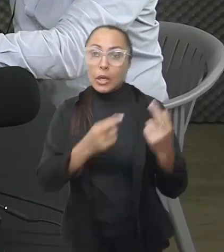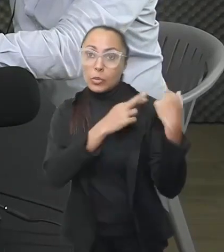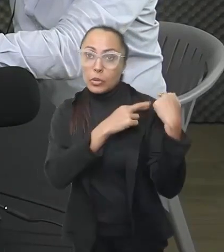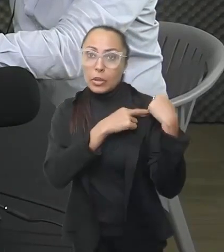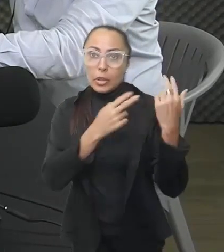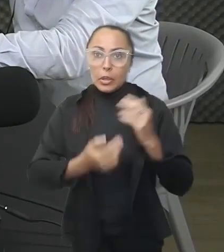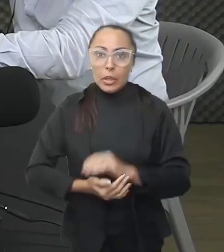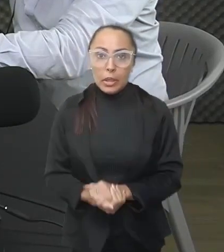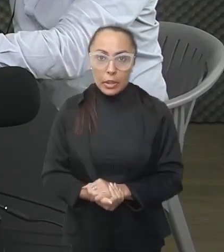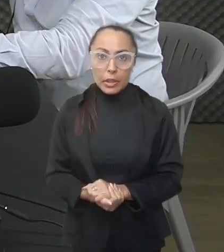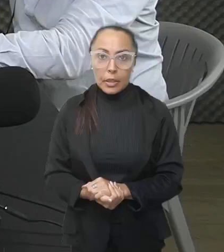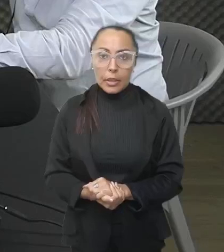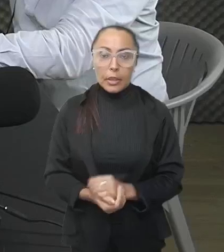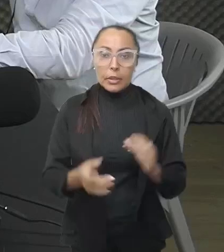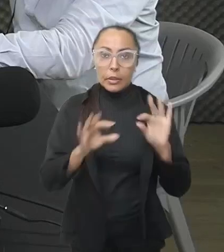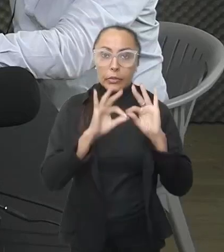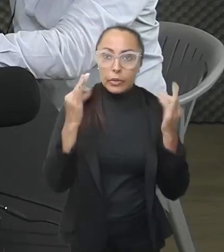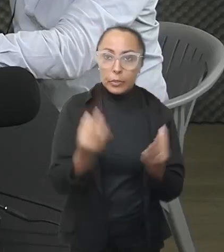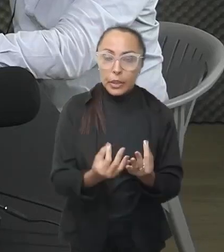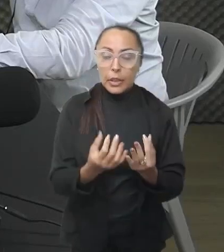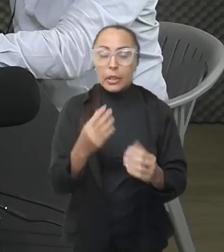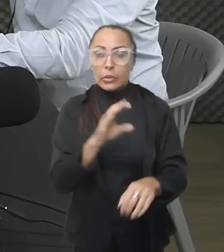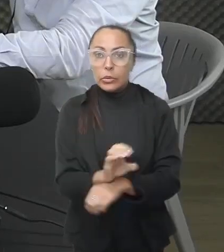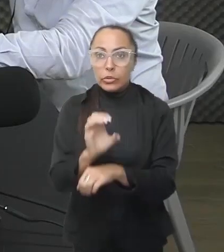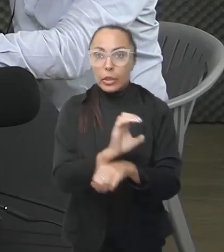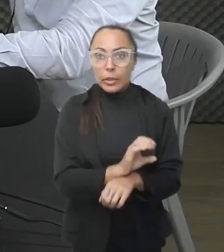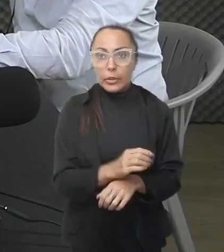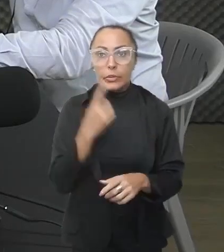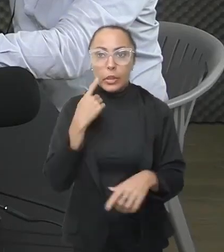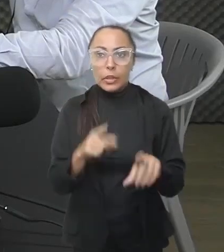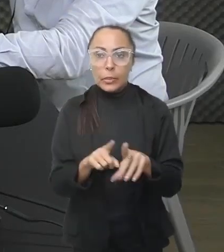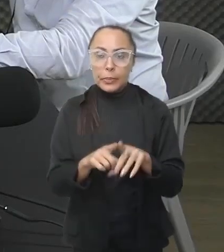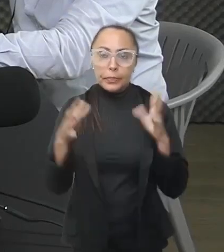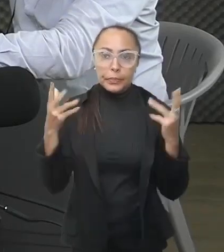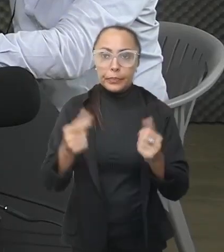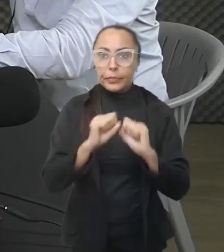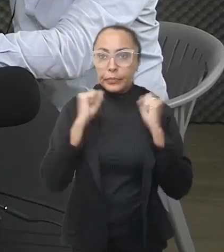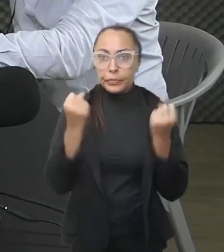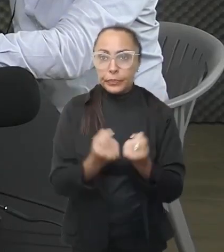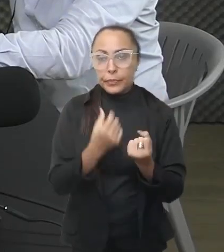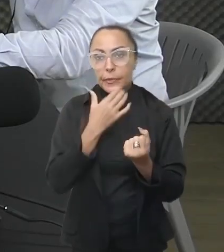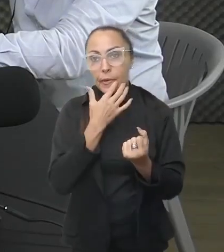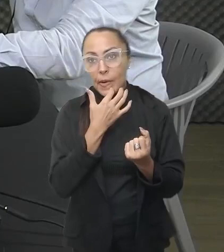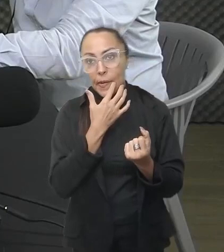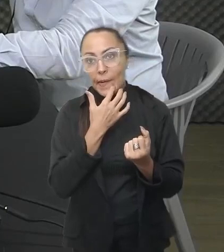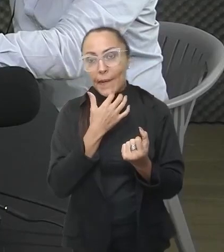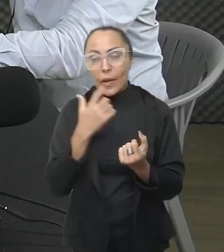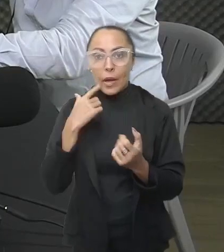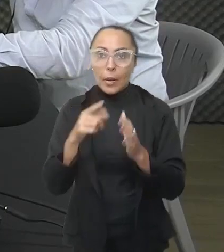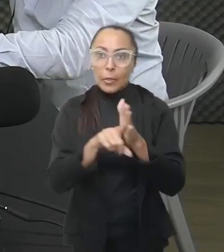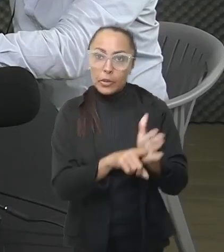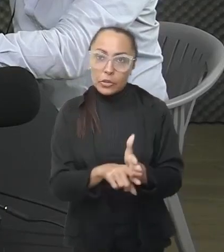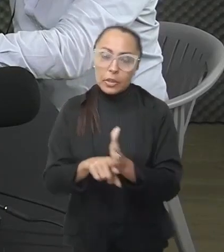responsabilidade é da família, é do Estado, né, mas é também de toda a sociedade, né? E, de fato, há pesquisas